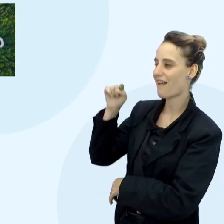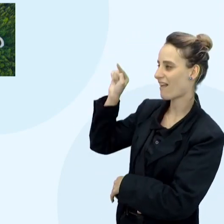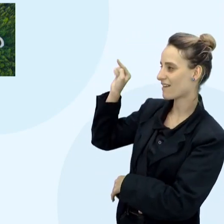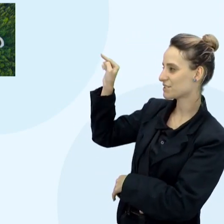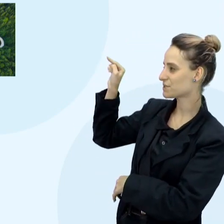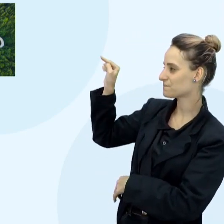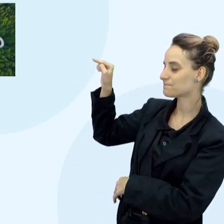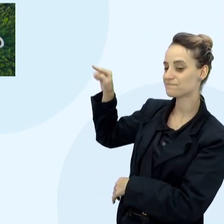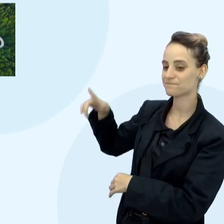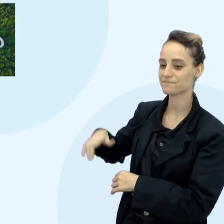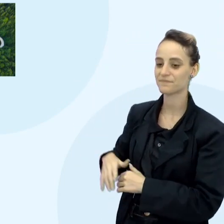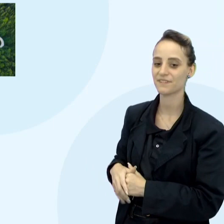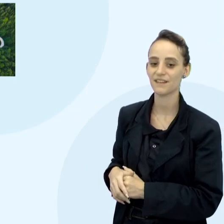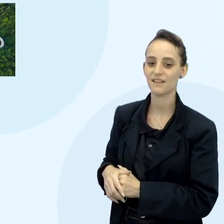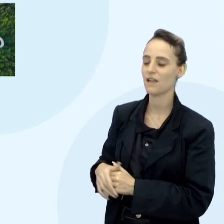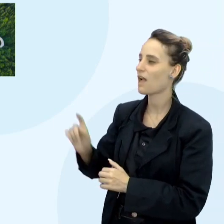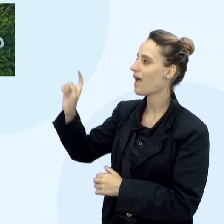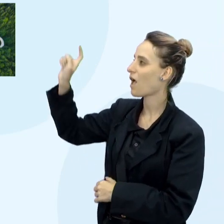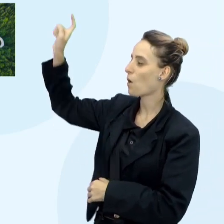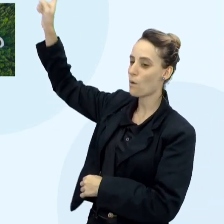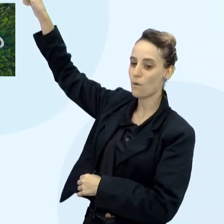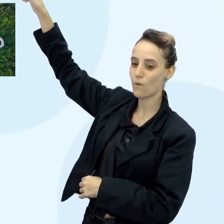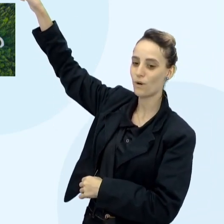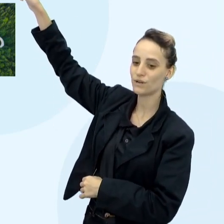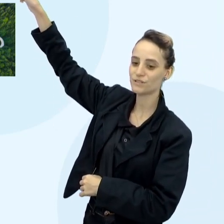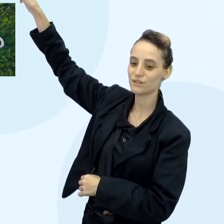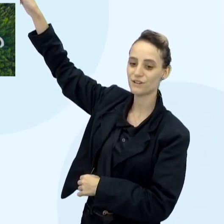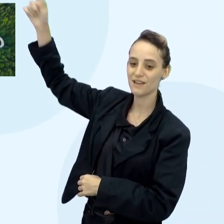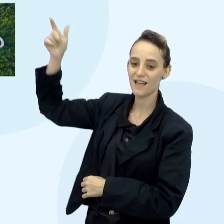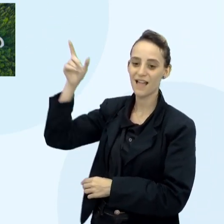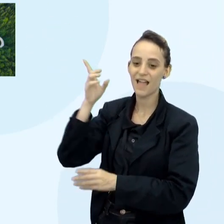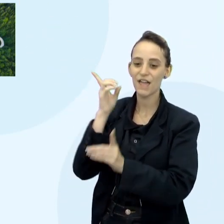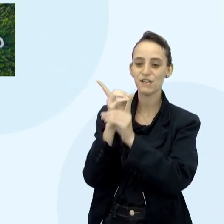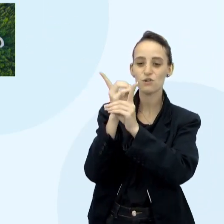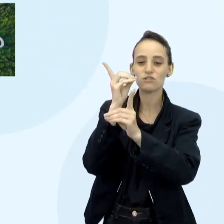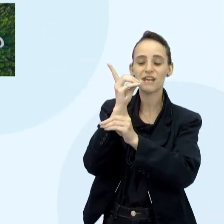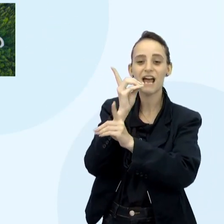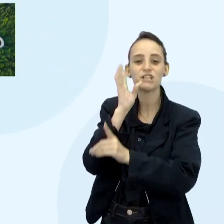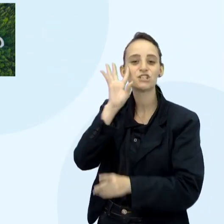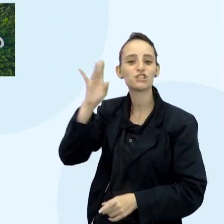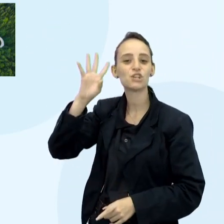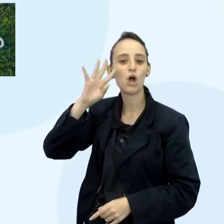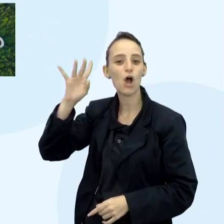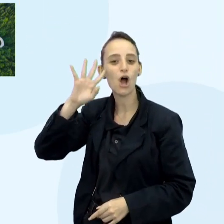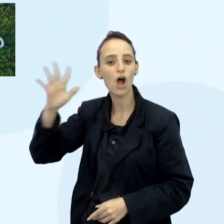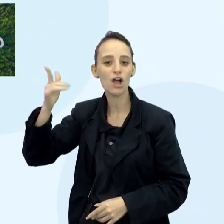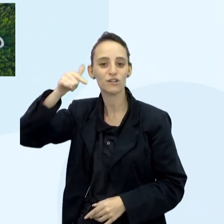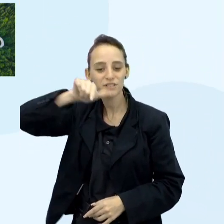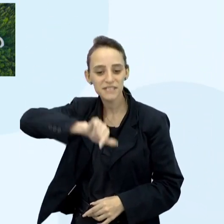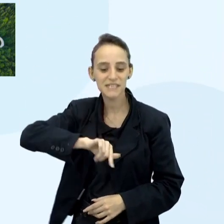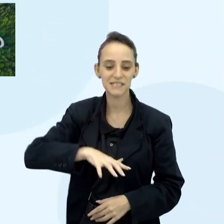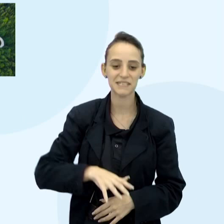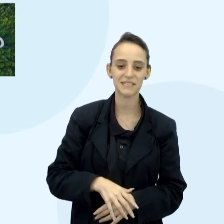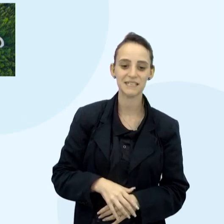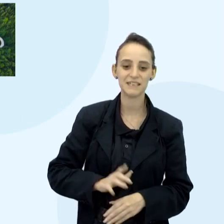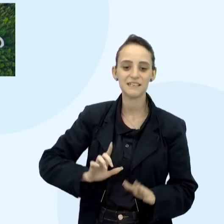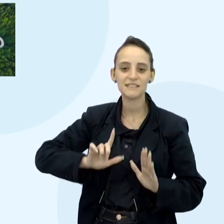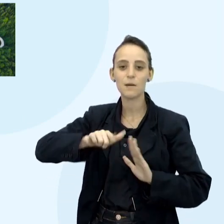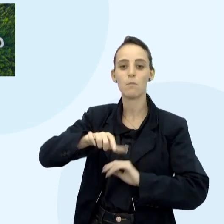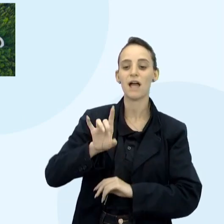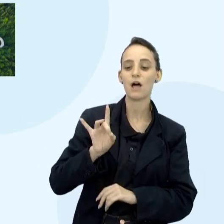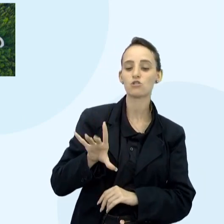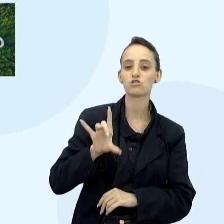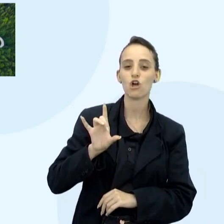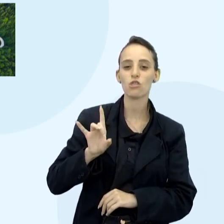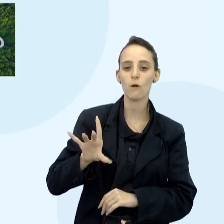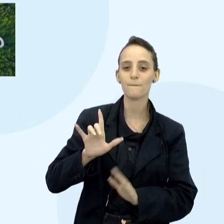com o outro, encontro com os nossos sonhos, com os nossos planos, com essa autonomia, com esse protagonismo. Chegamos aí na fase